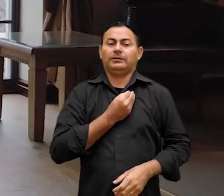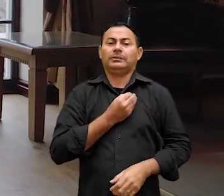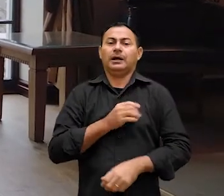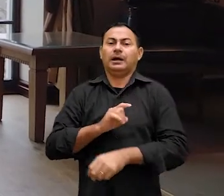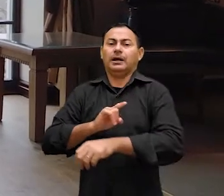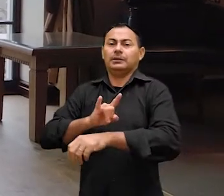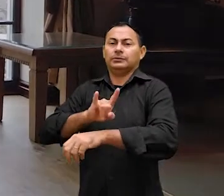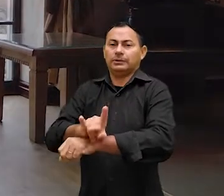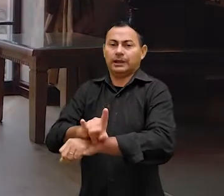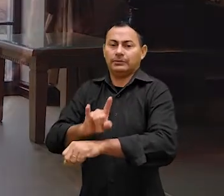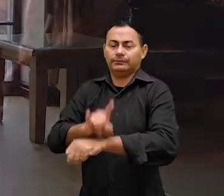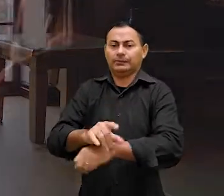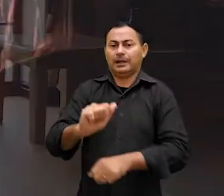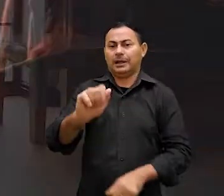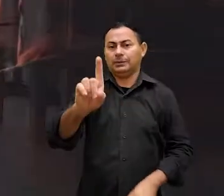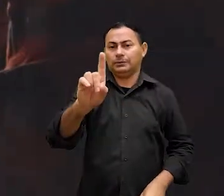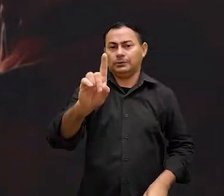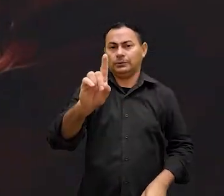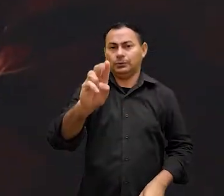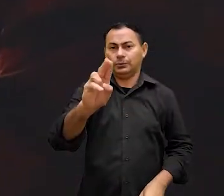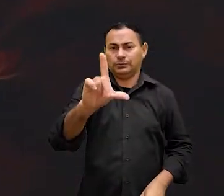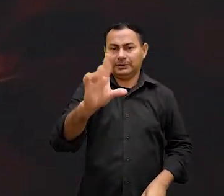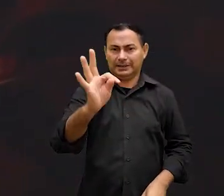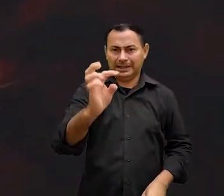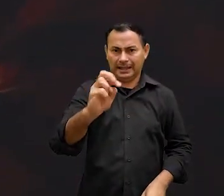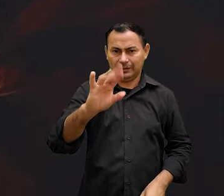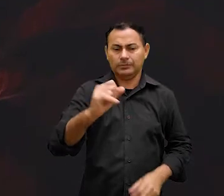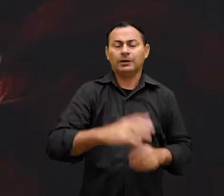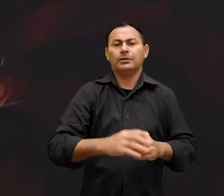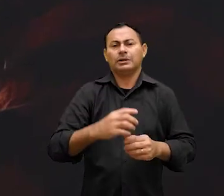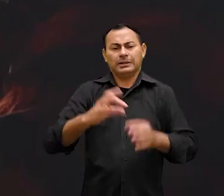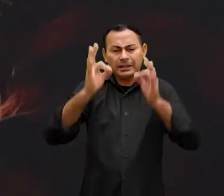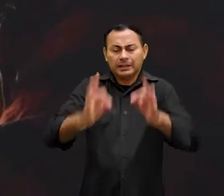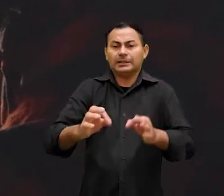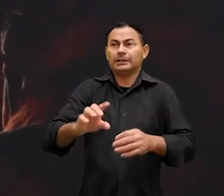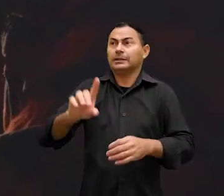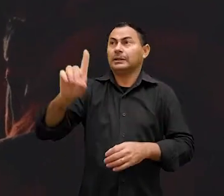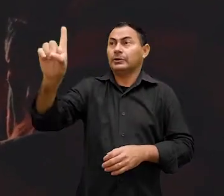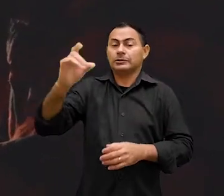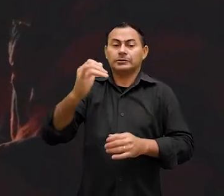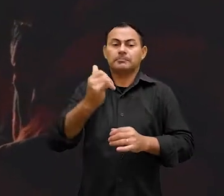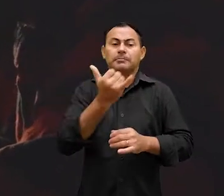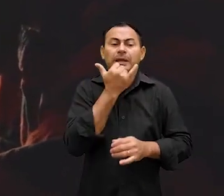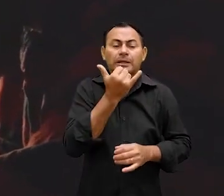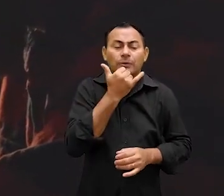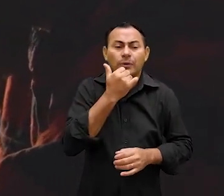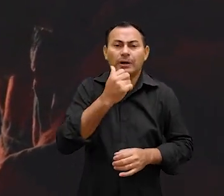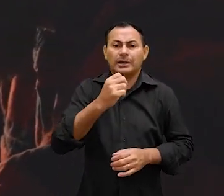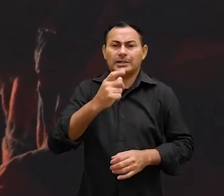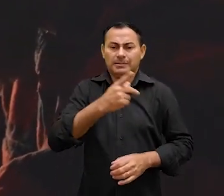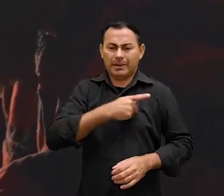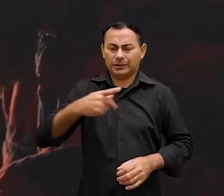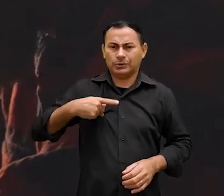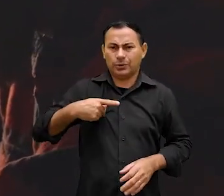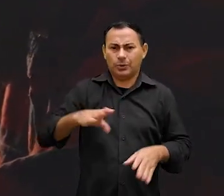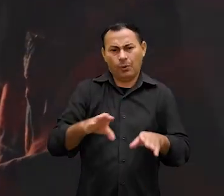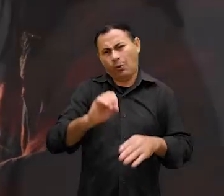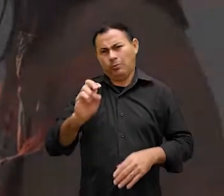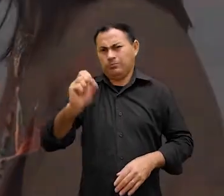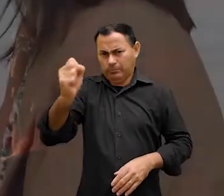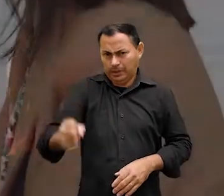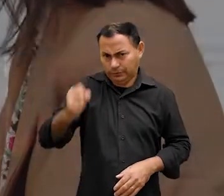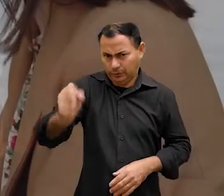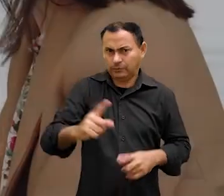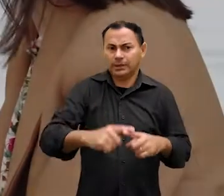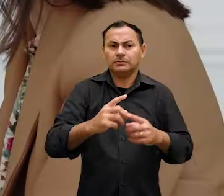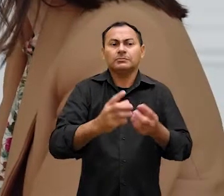adultério. Tenho certeza que Deus perdoou esse pastor pelo que ele falou e causou naquelas vidas. O que